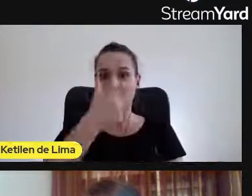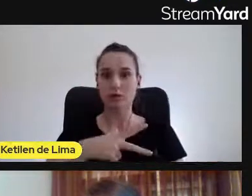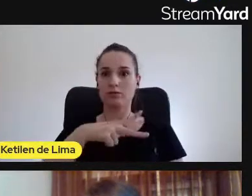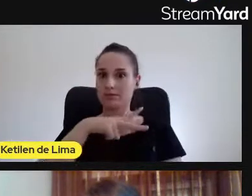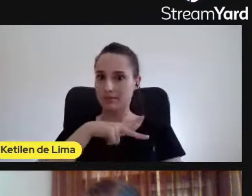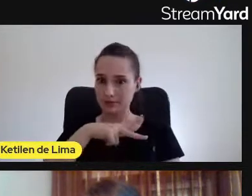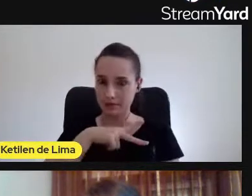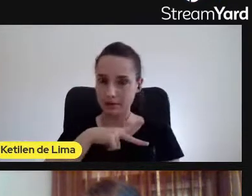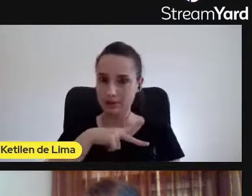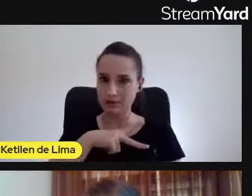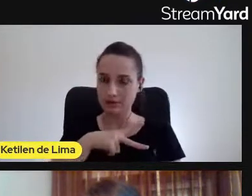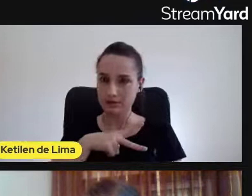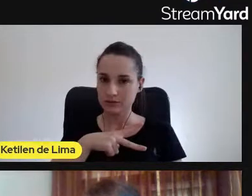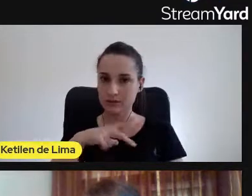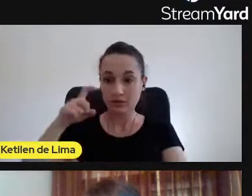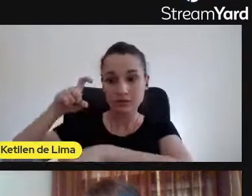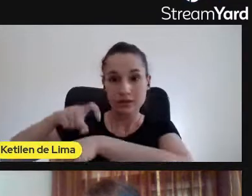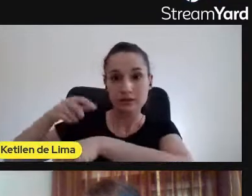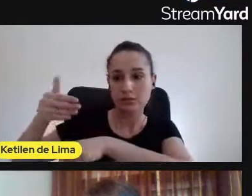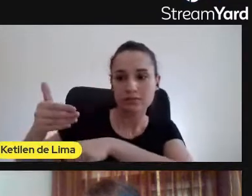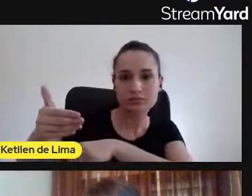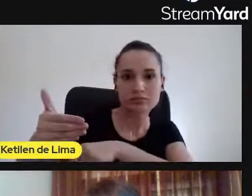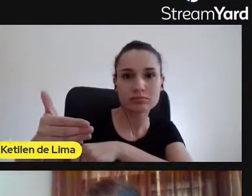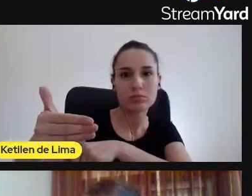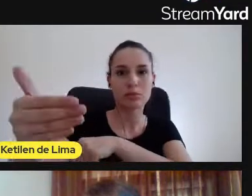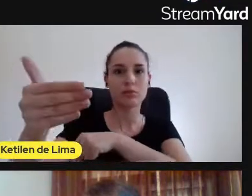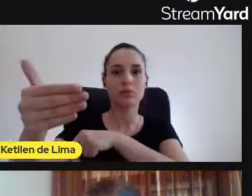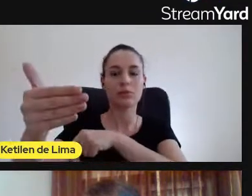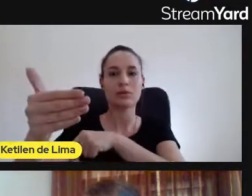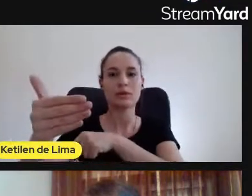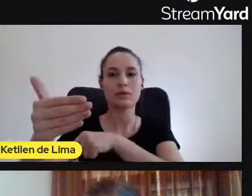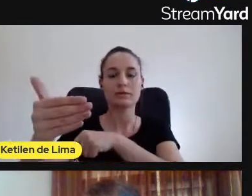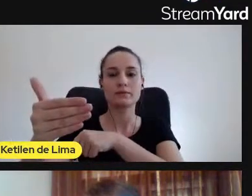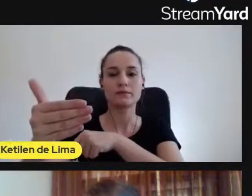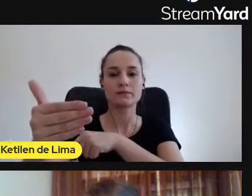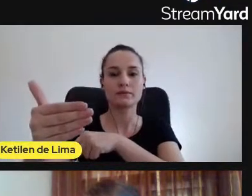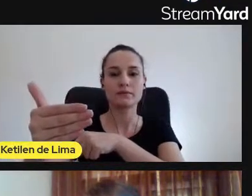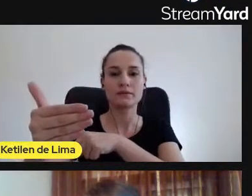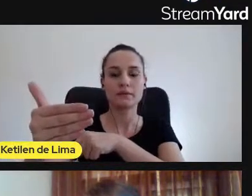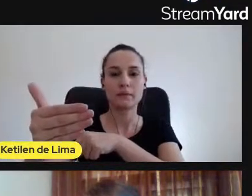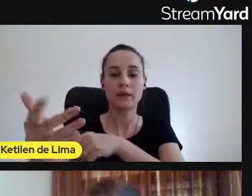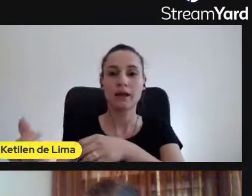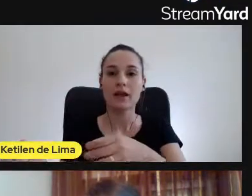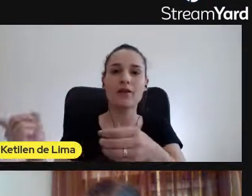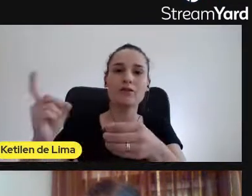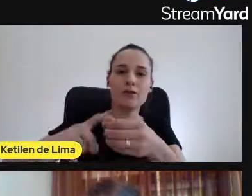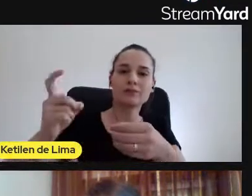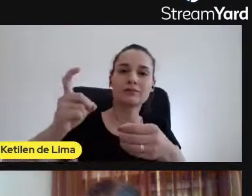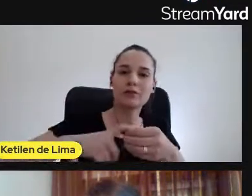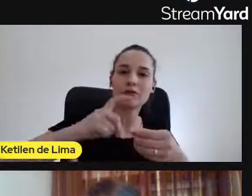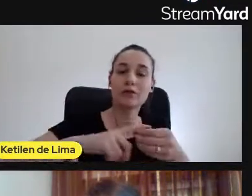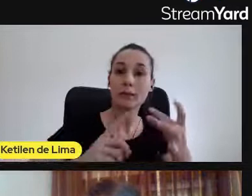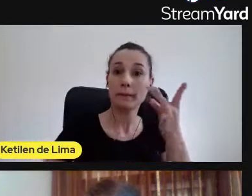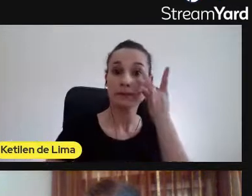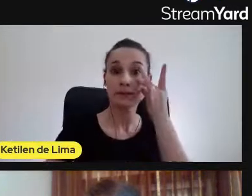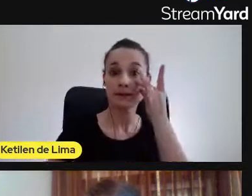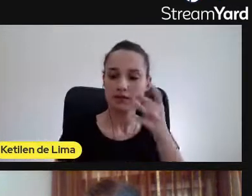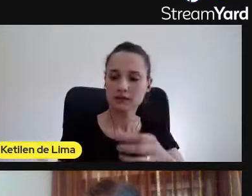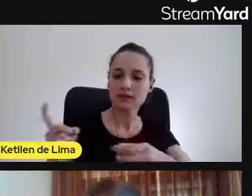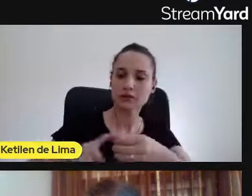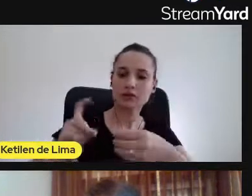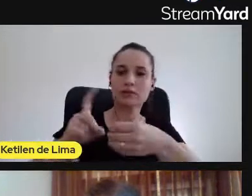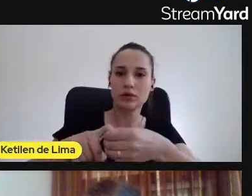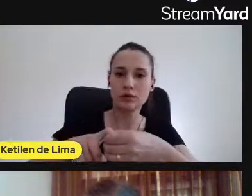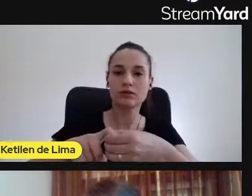sobre como a gente, com o retorno das atividades, né? A gente já tem retornado em algumas coisas, com o possível retorno da